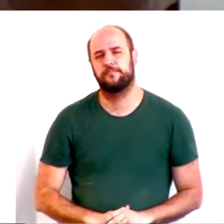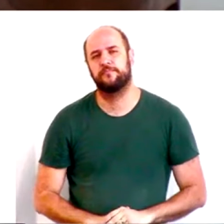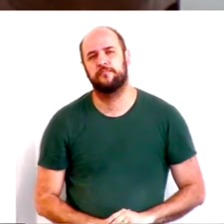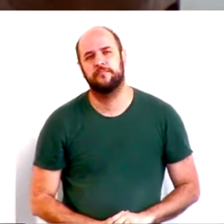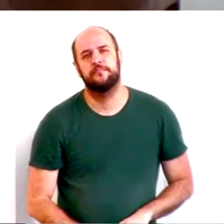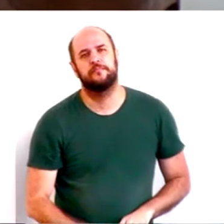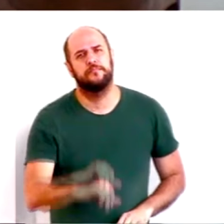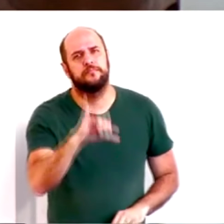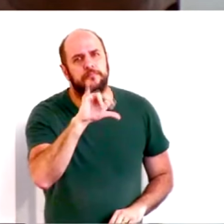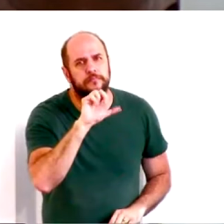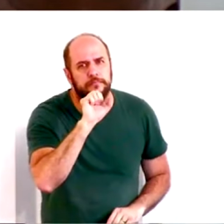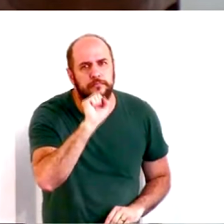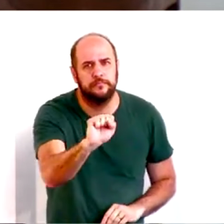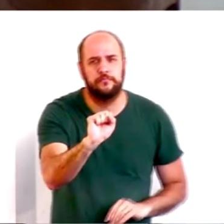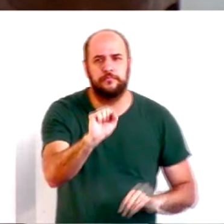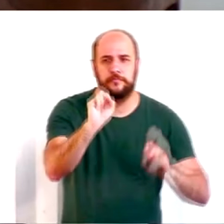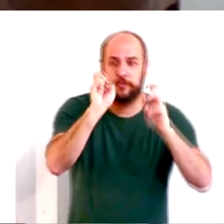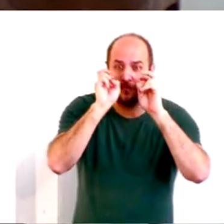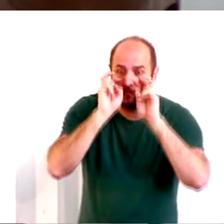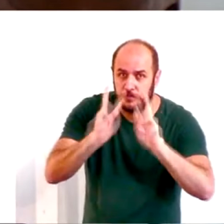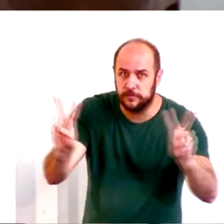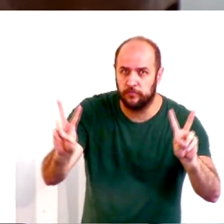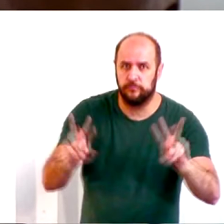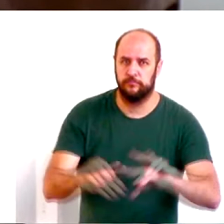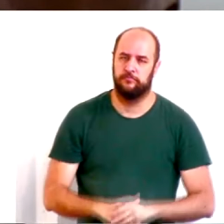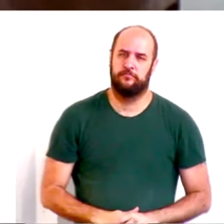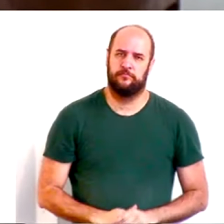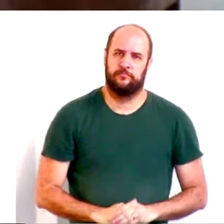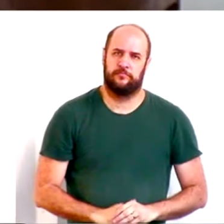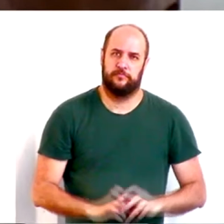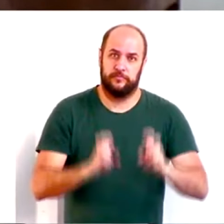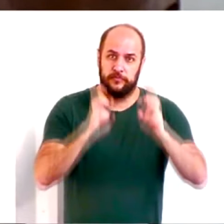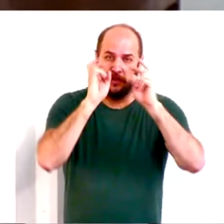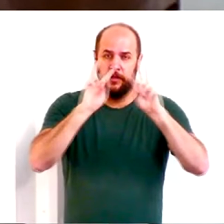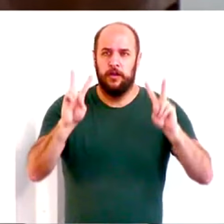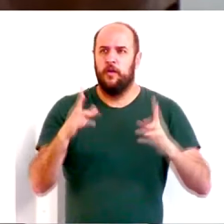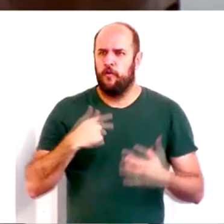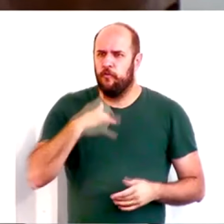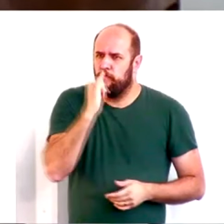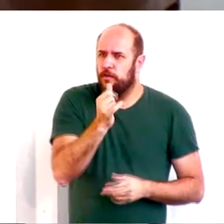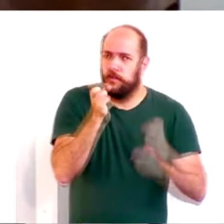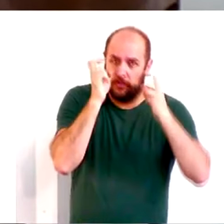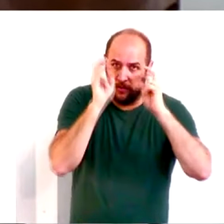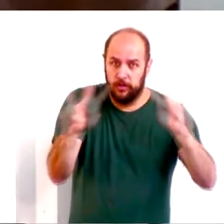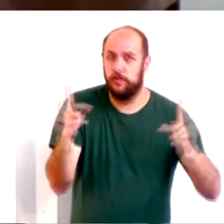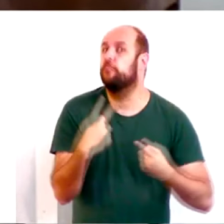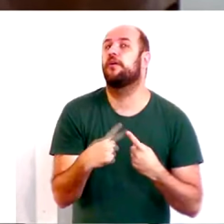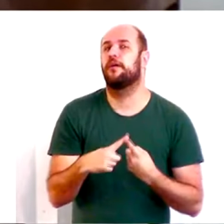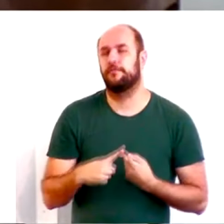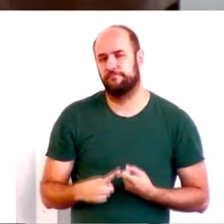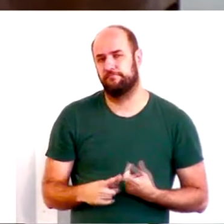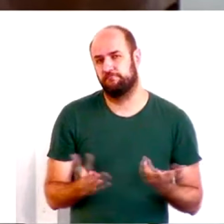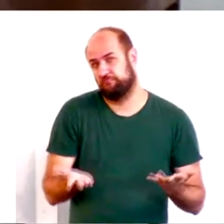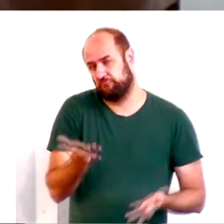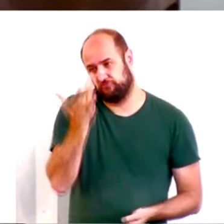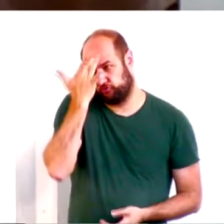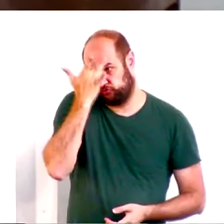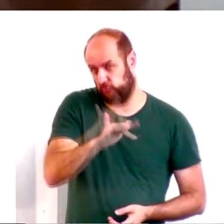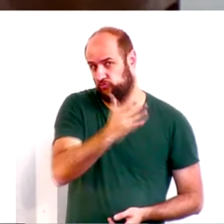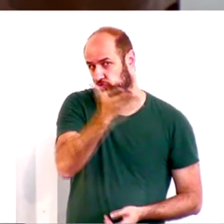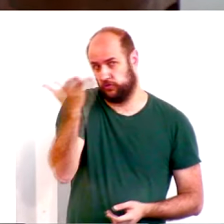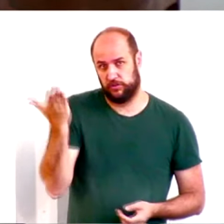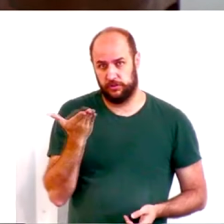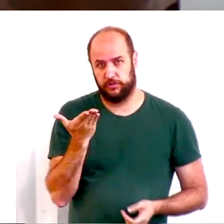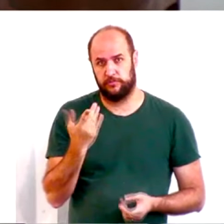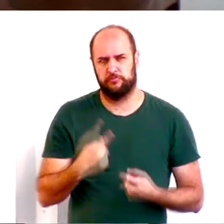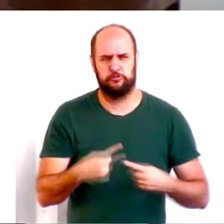Isaías teve uma visão para escrever o livro sabe porque eu estou falando isso talvez nem todos saibam